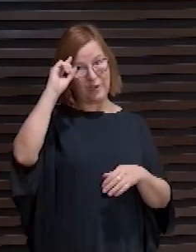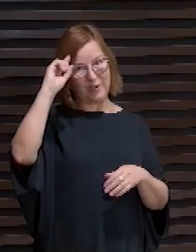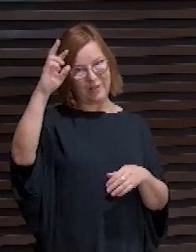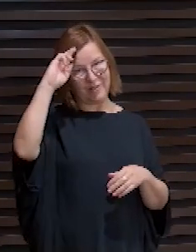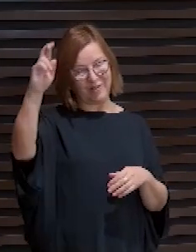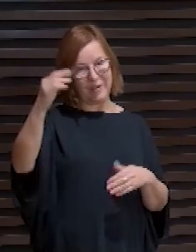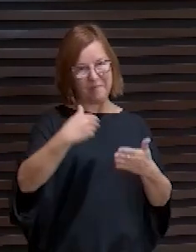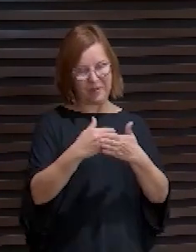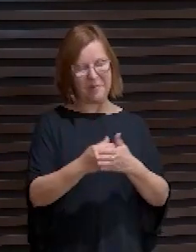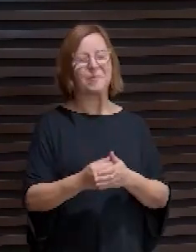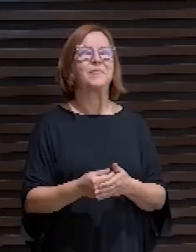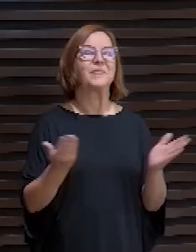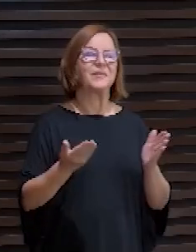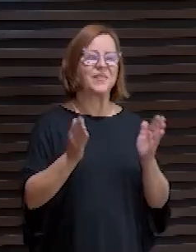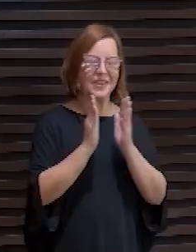aproxima. Vamos orar?